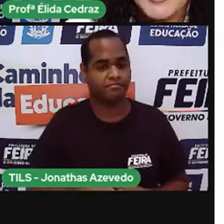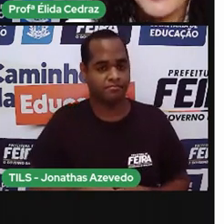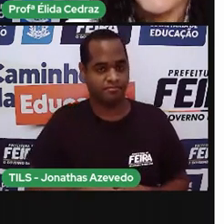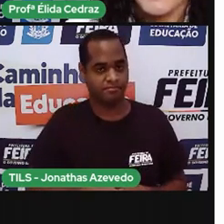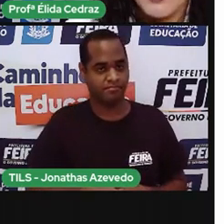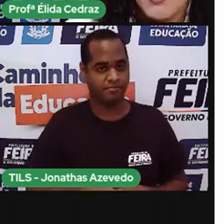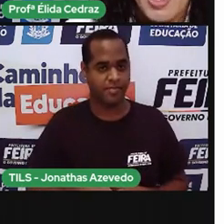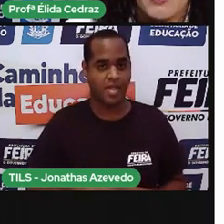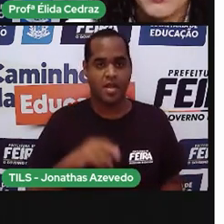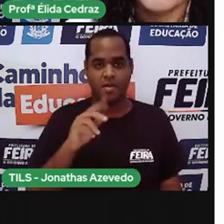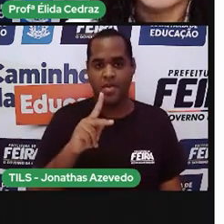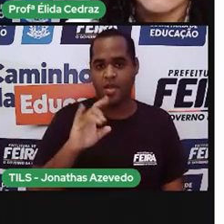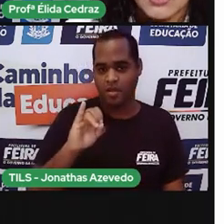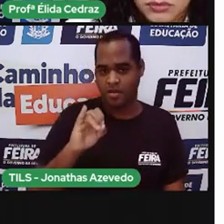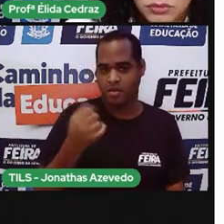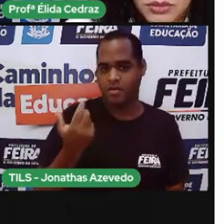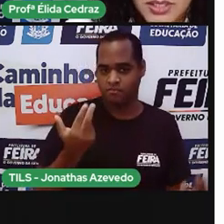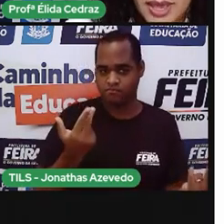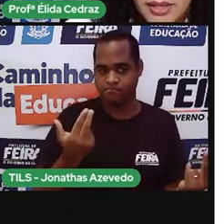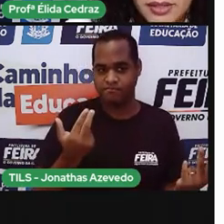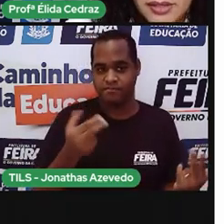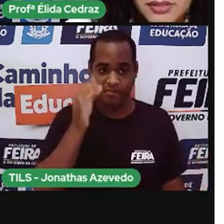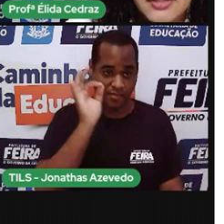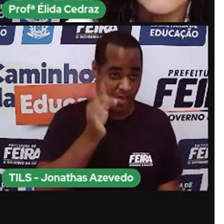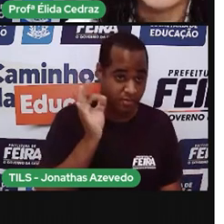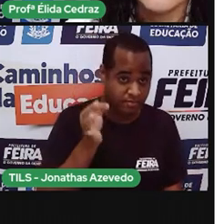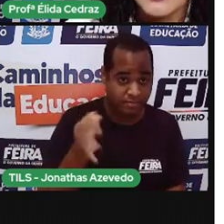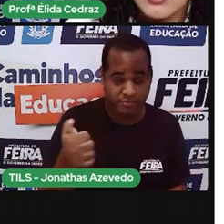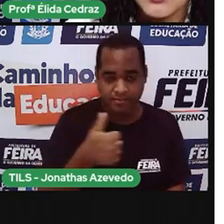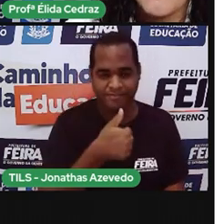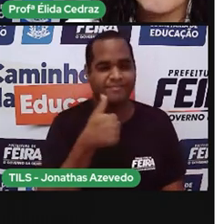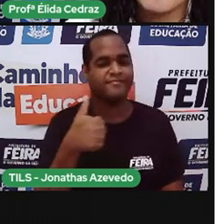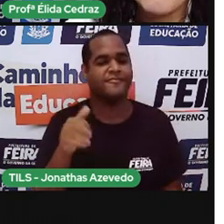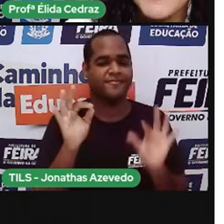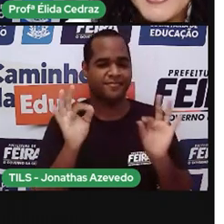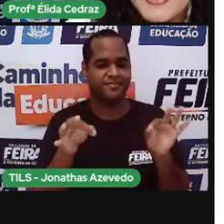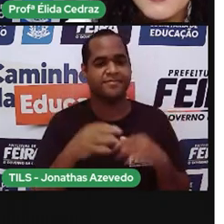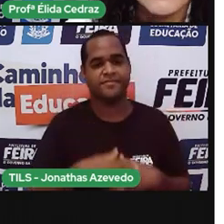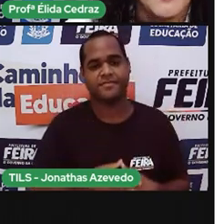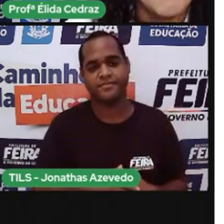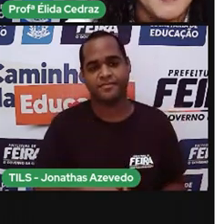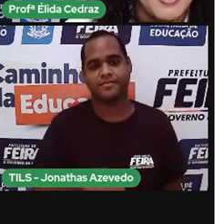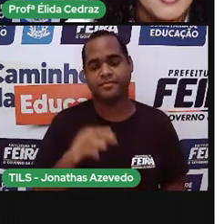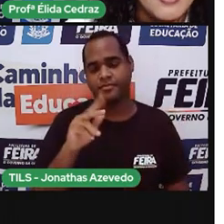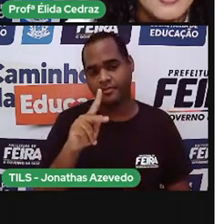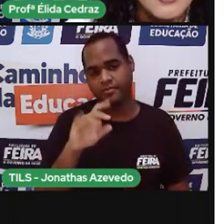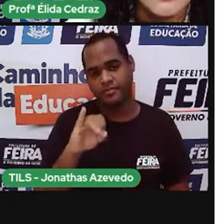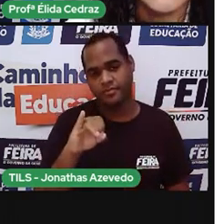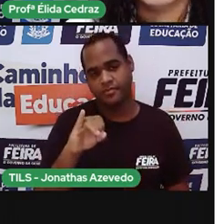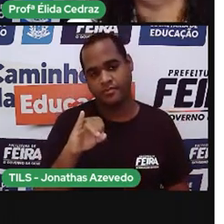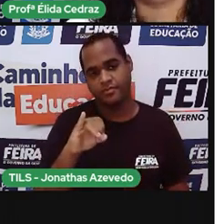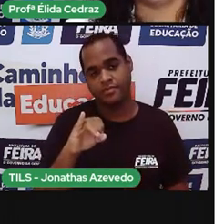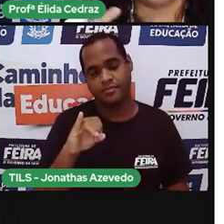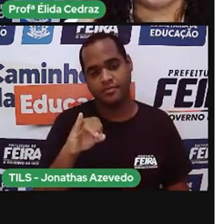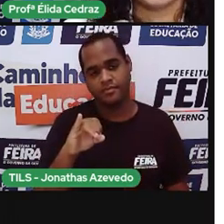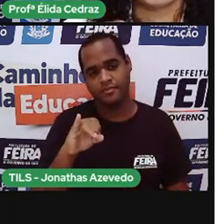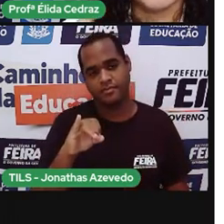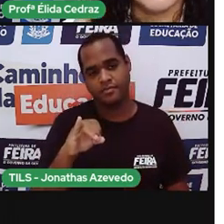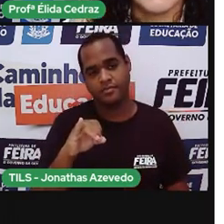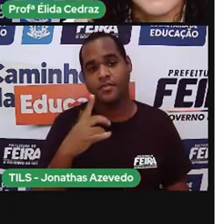é bem é igual tô certa e isso pe é bem